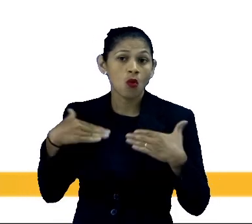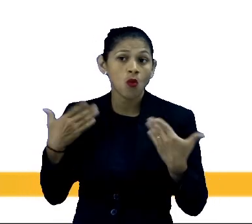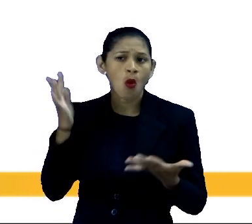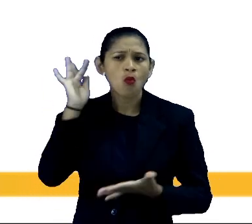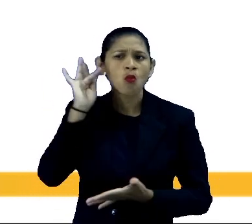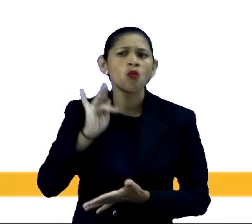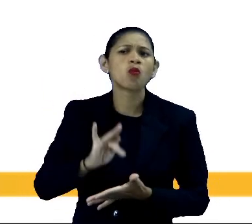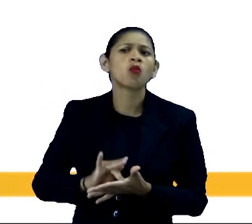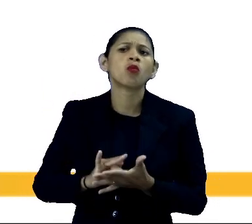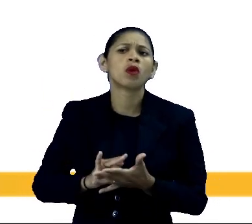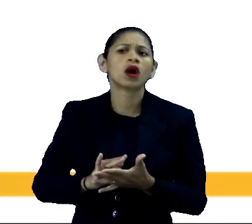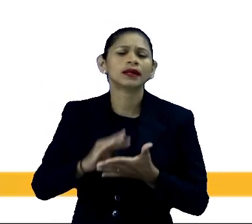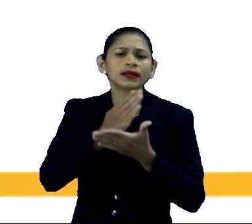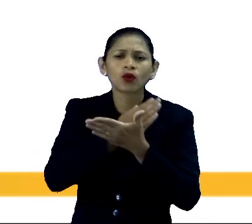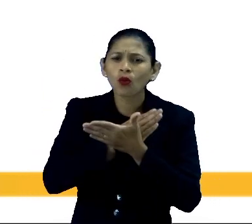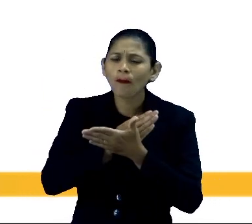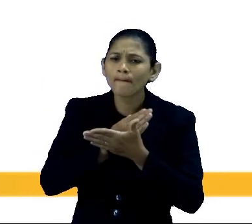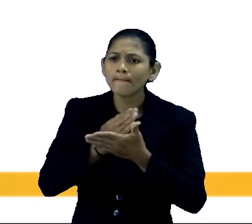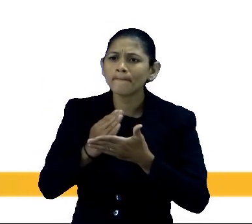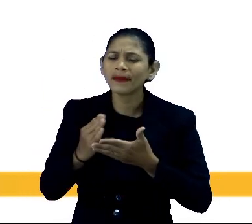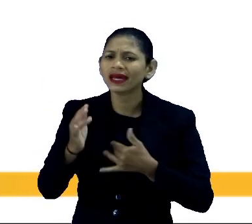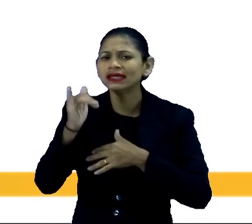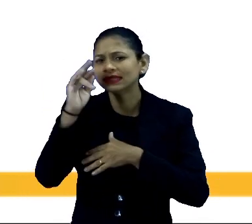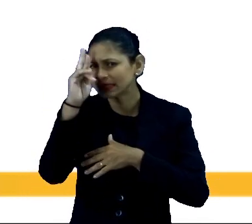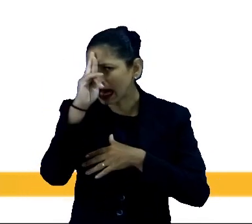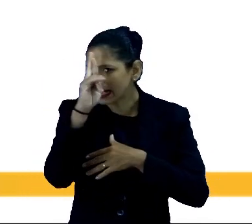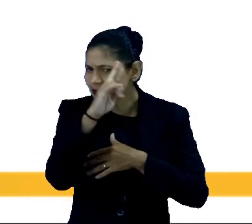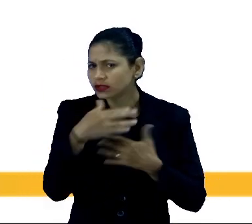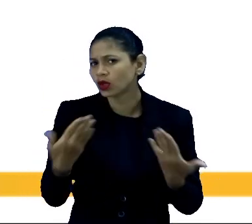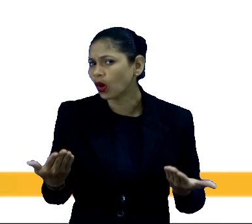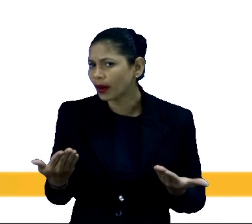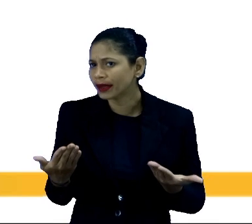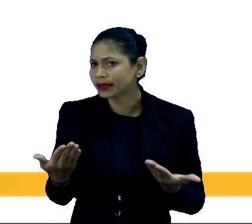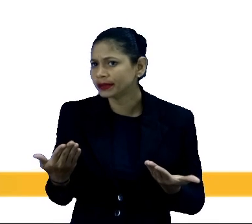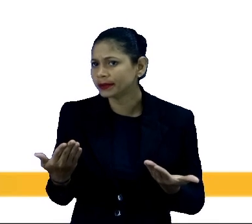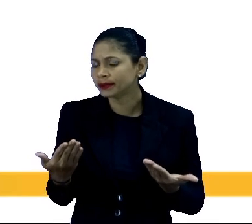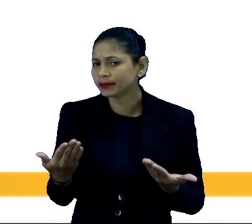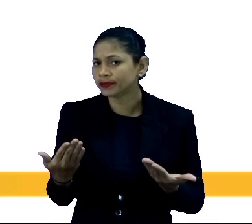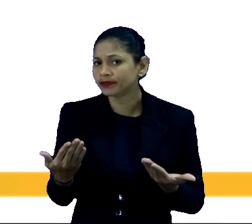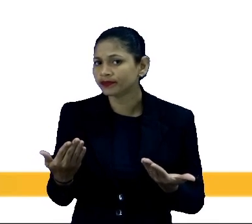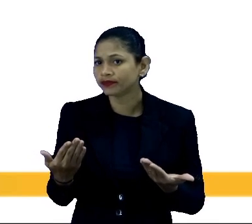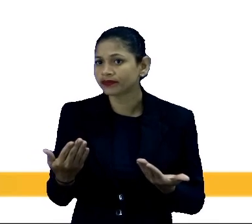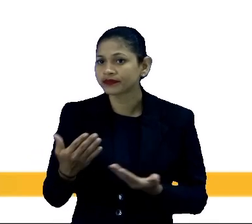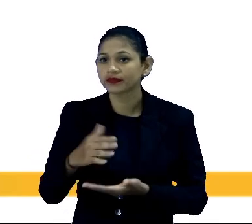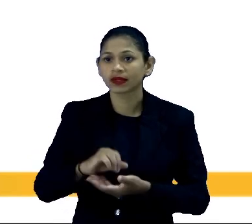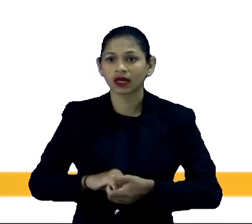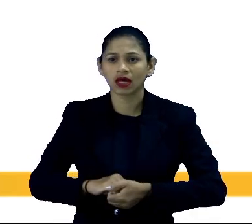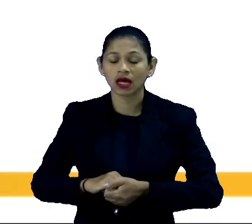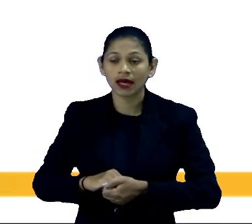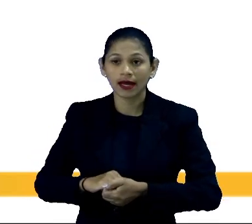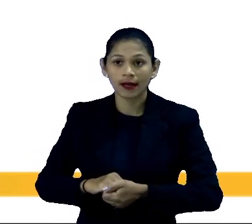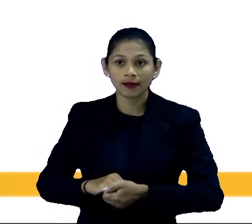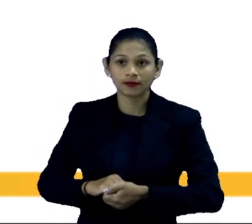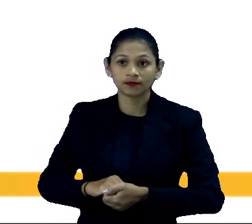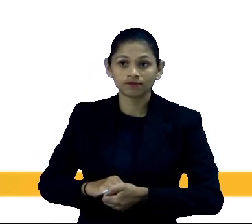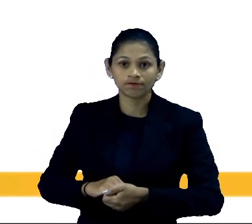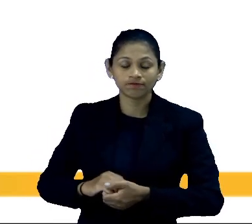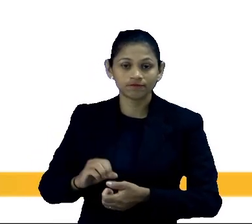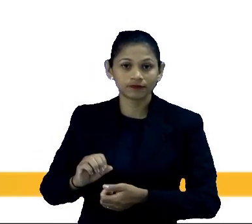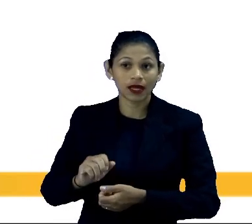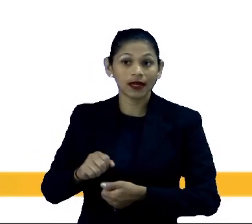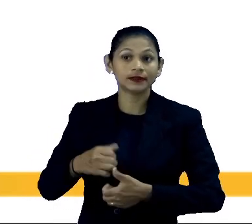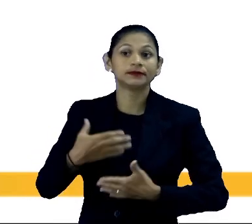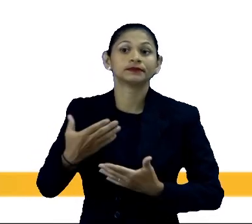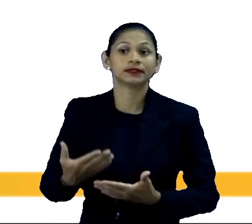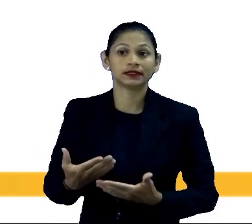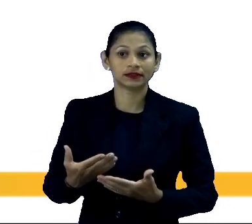narrativa? Sempre tem um fato que inicia a narrativa. Então, letra A, é a esperteza do sapo na lagoa. B, o homem